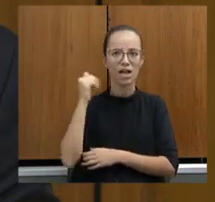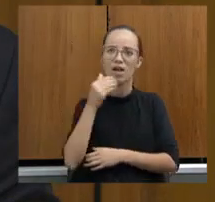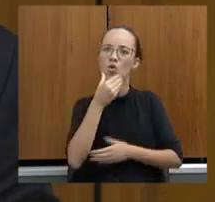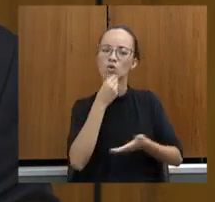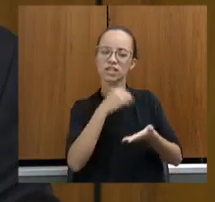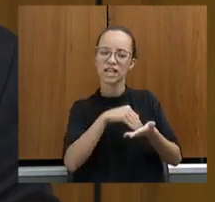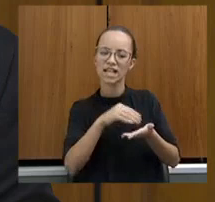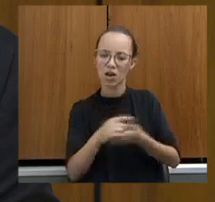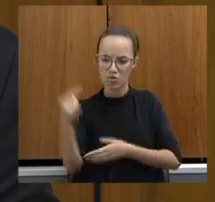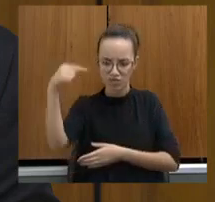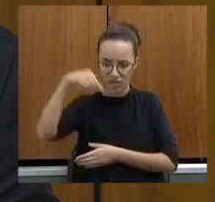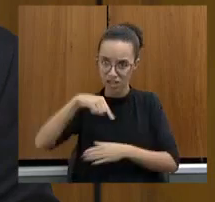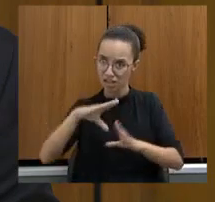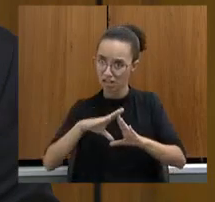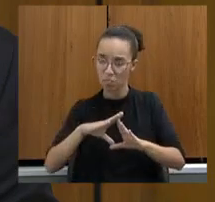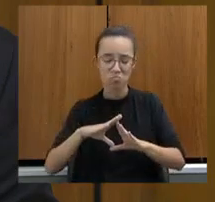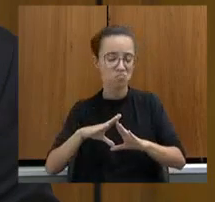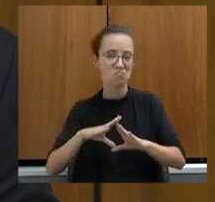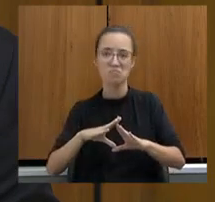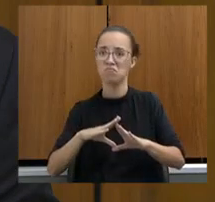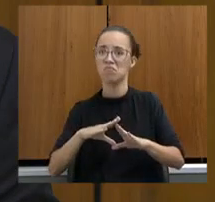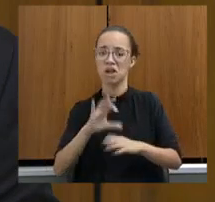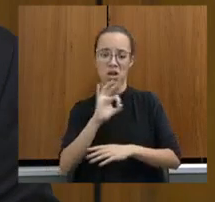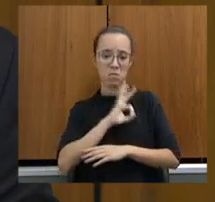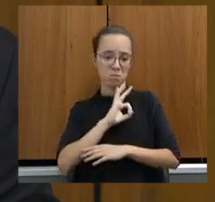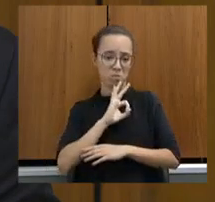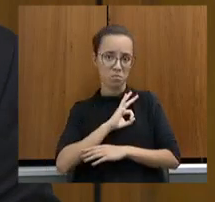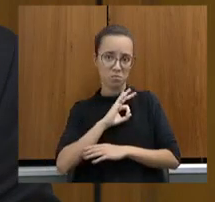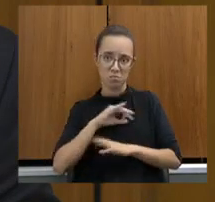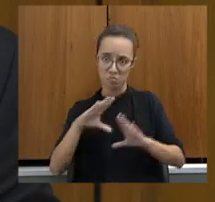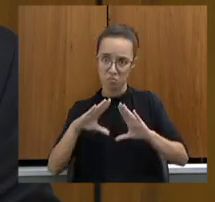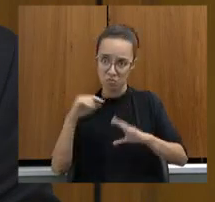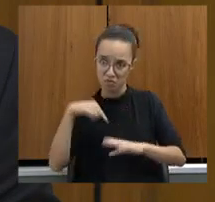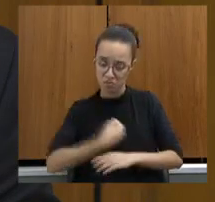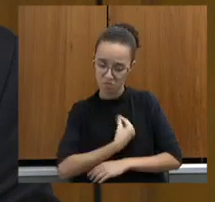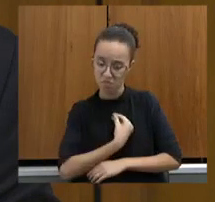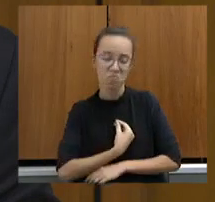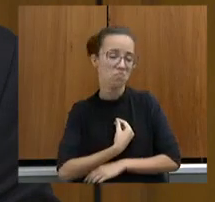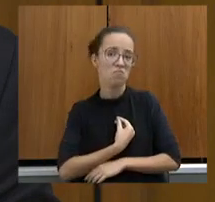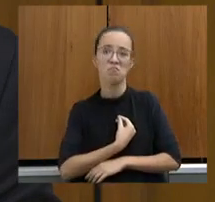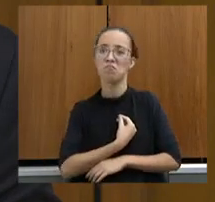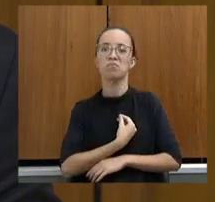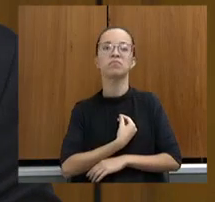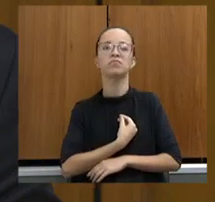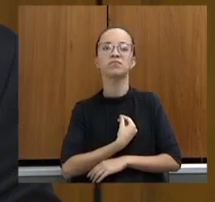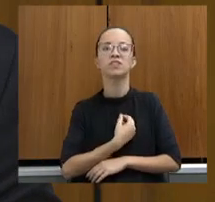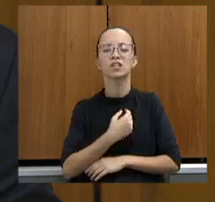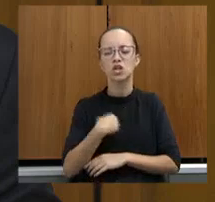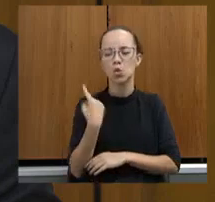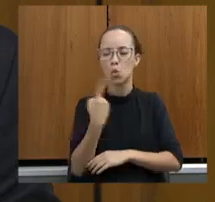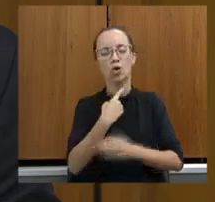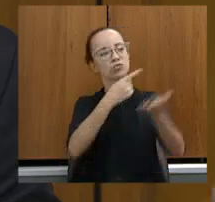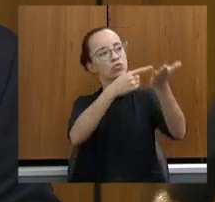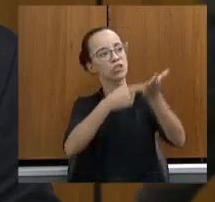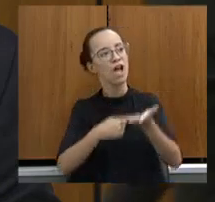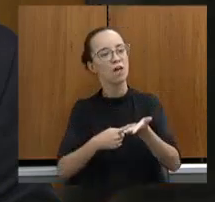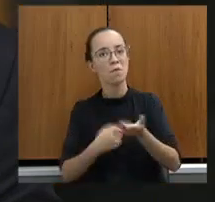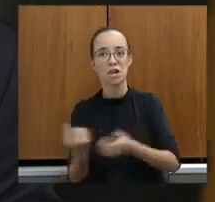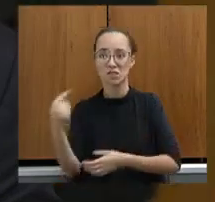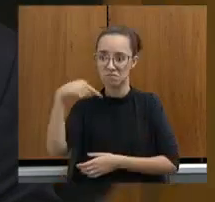não vinha aqui não comandante da Polícia Militar não vinha na comissão de segurança a gente fazia convite eles não vinham